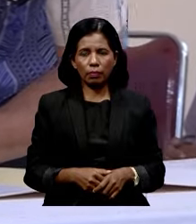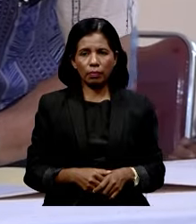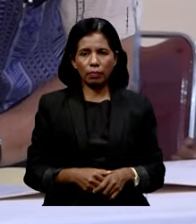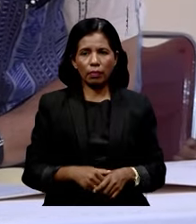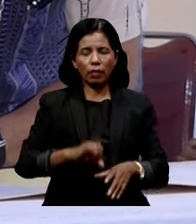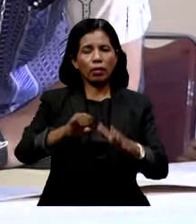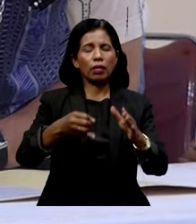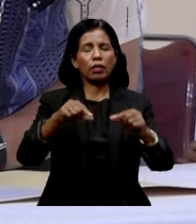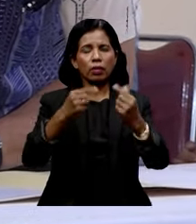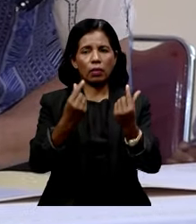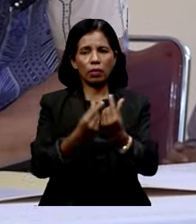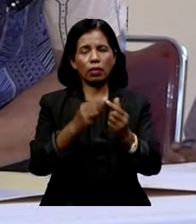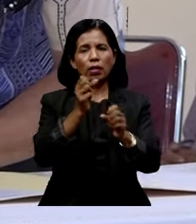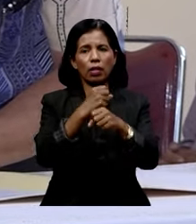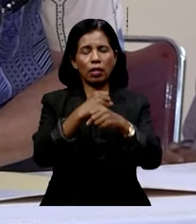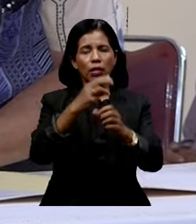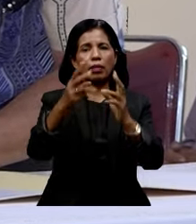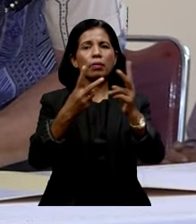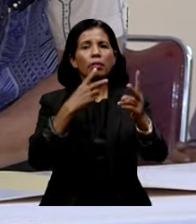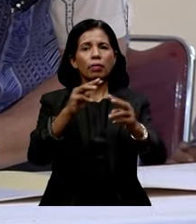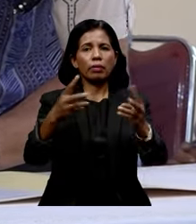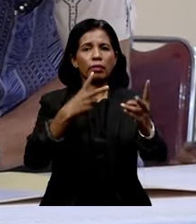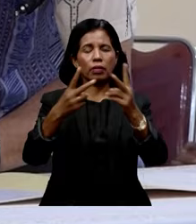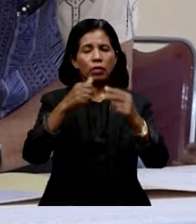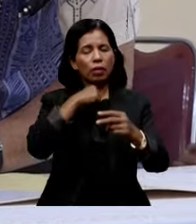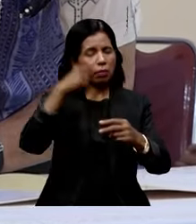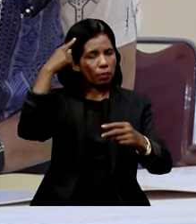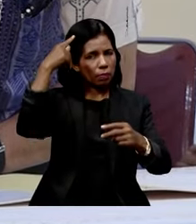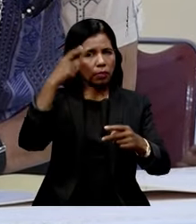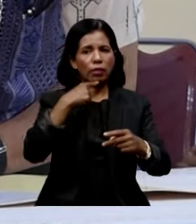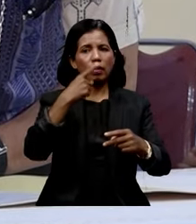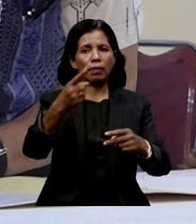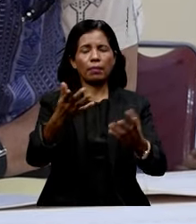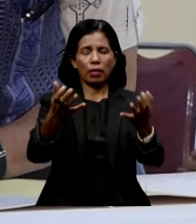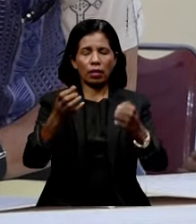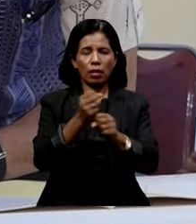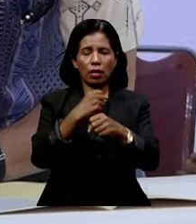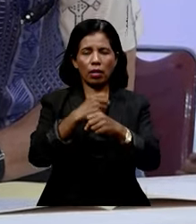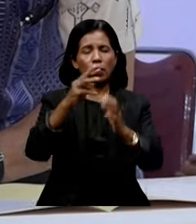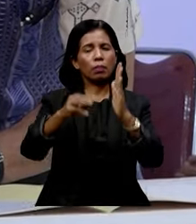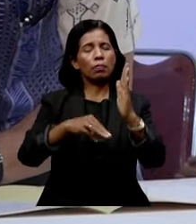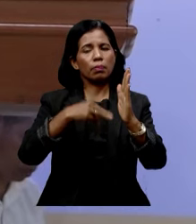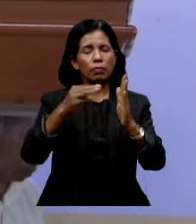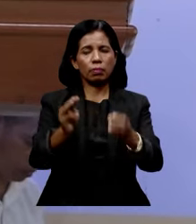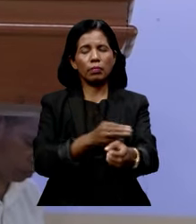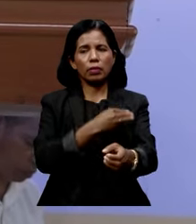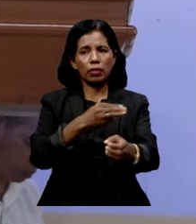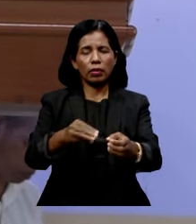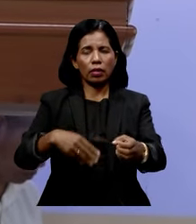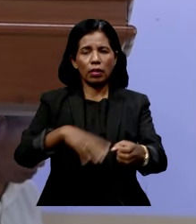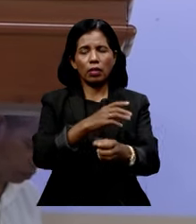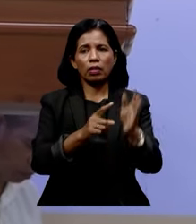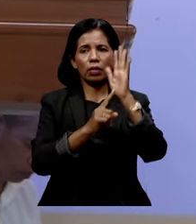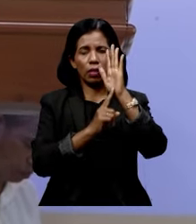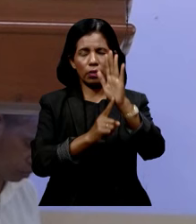Coordenador-geral da Equipa produsaun Múzika para visita Papa Francisco Ateten, iniciativa produz música ao ritmo TBTBN, a tua